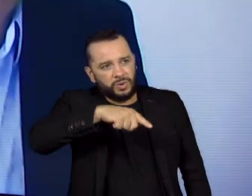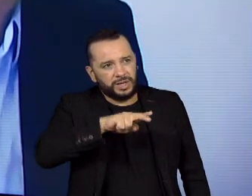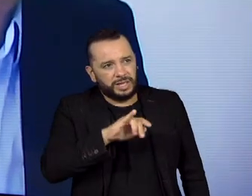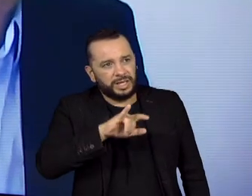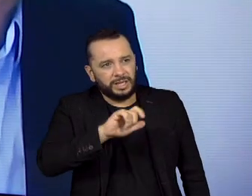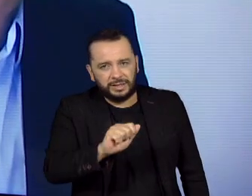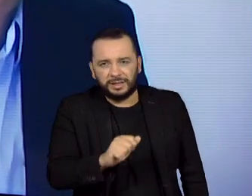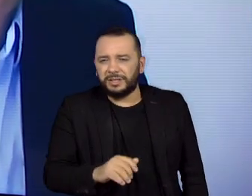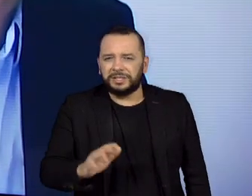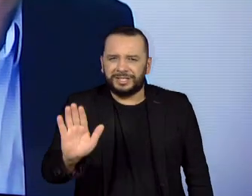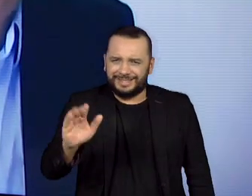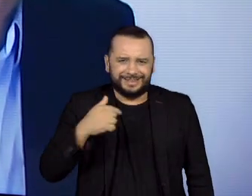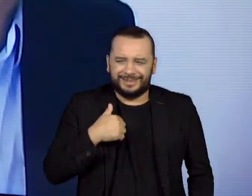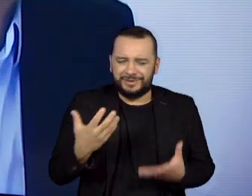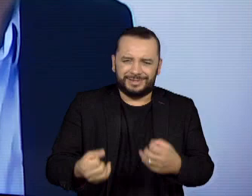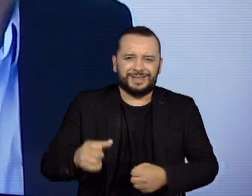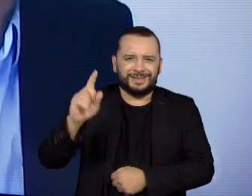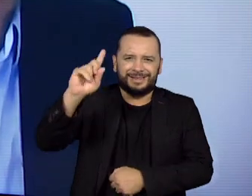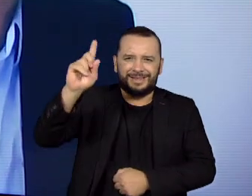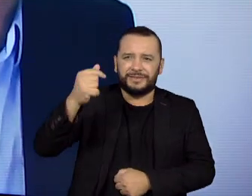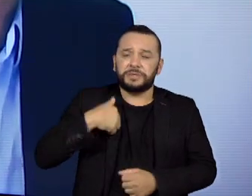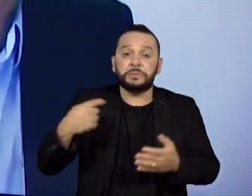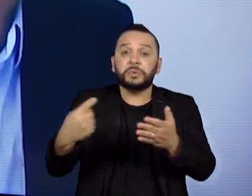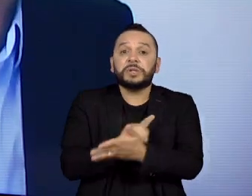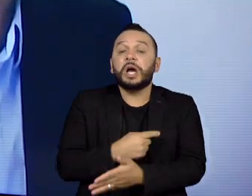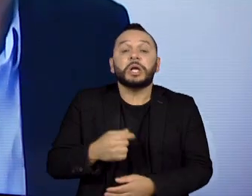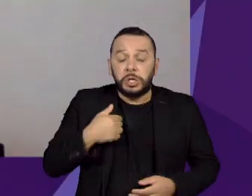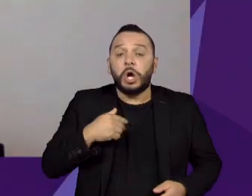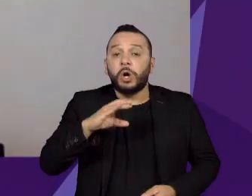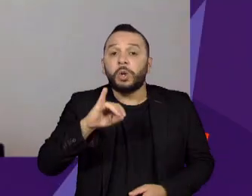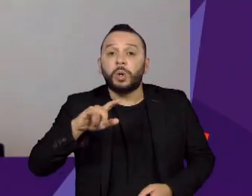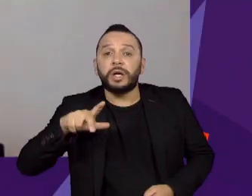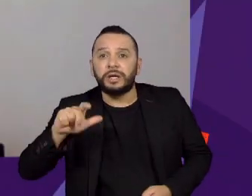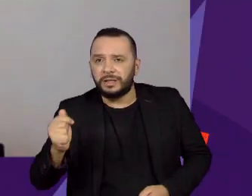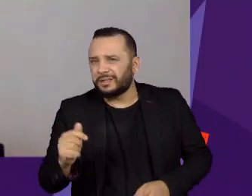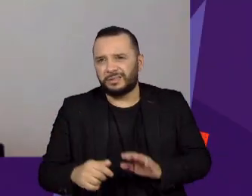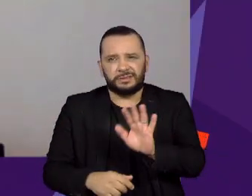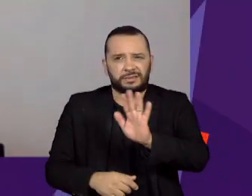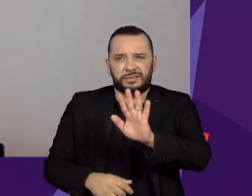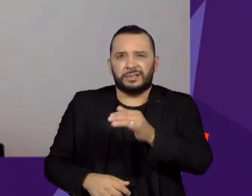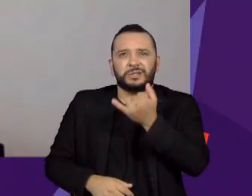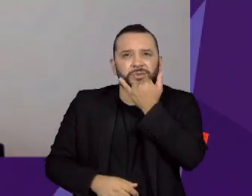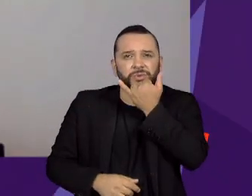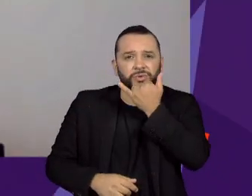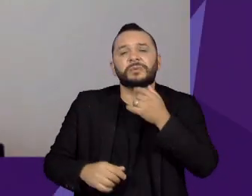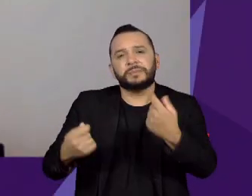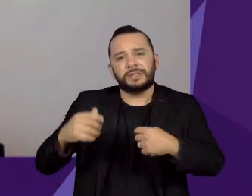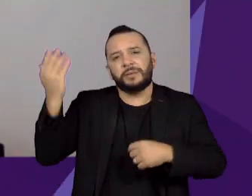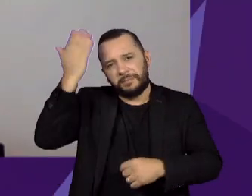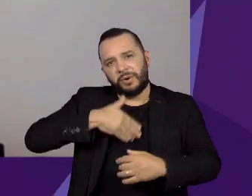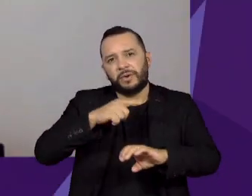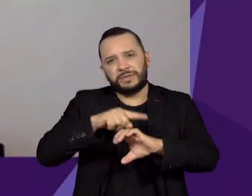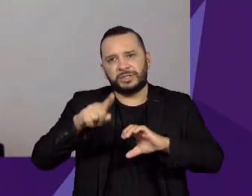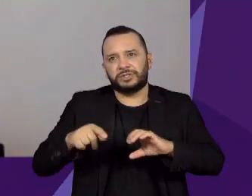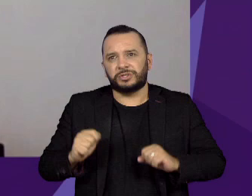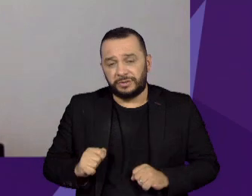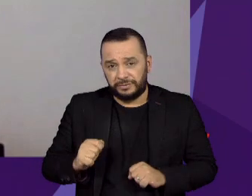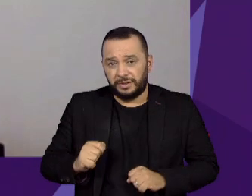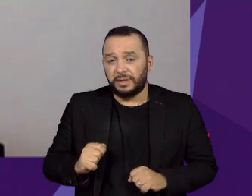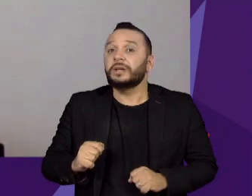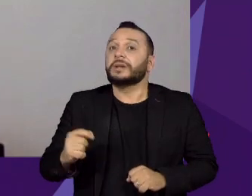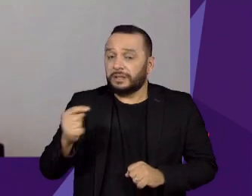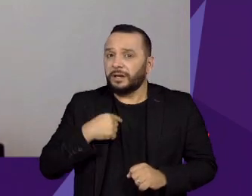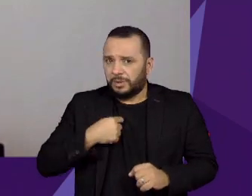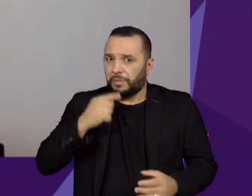fui muito técnico, muito científico. Eles perguntavam assim, e a cloroquina? Eu falava, aqui só tiver base científica. Eu pago